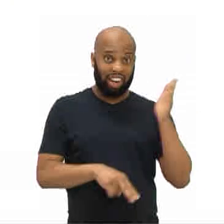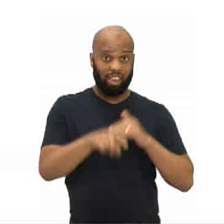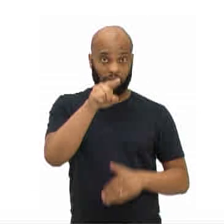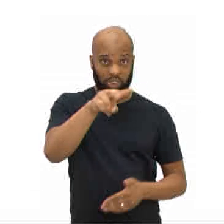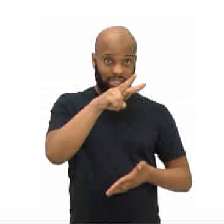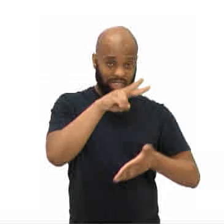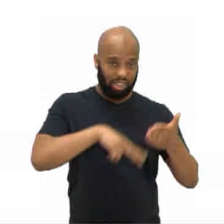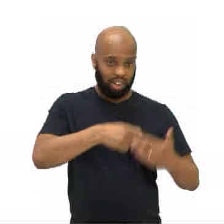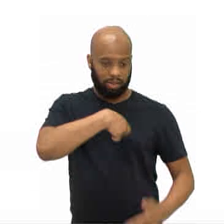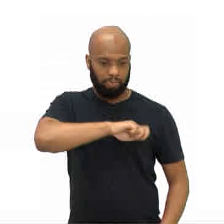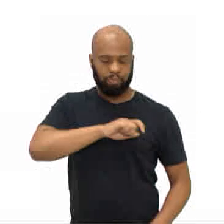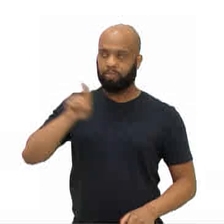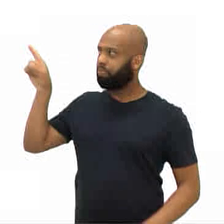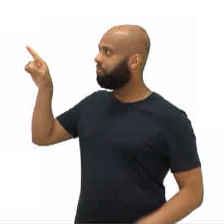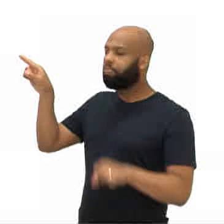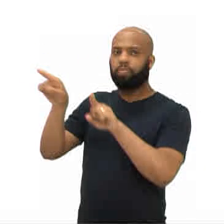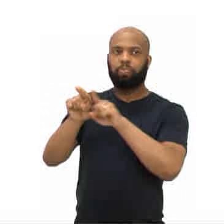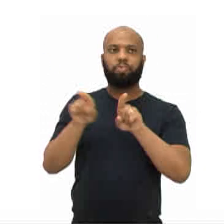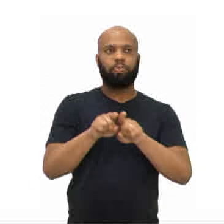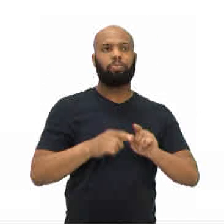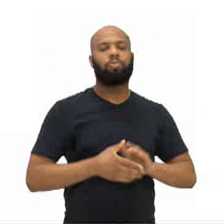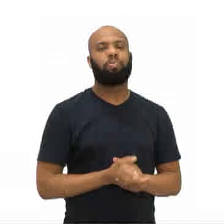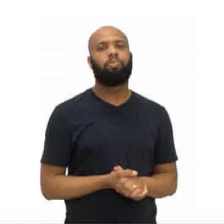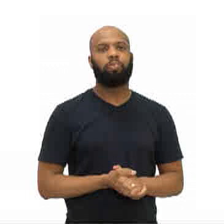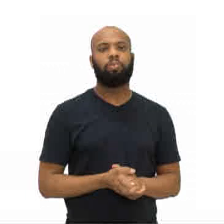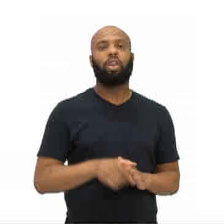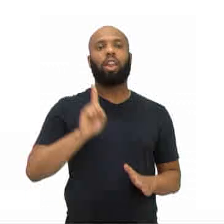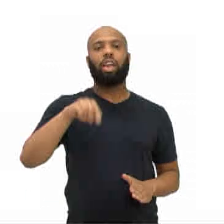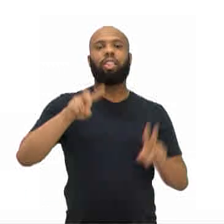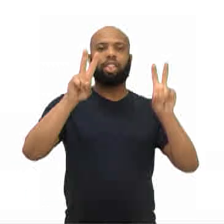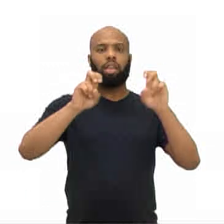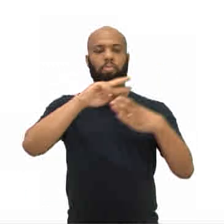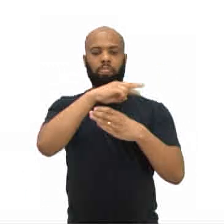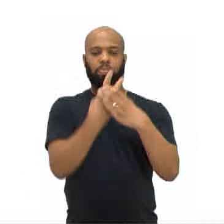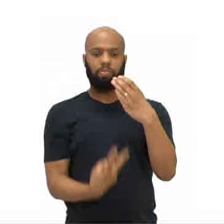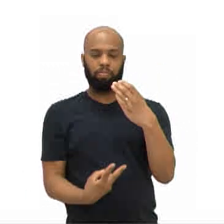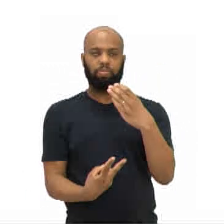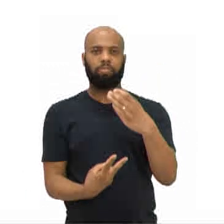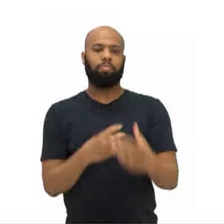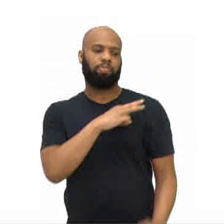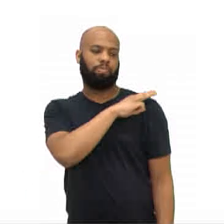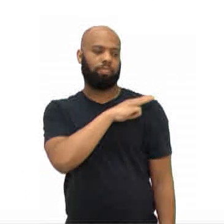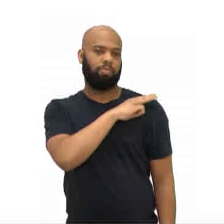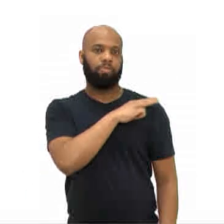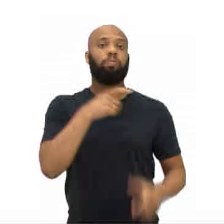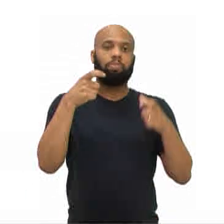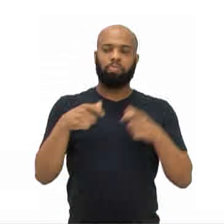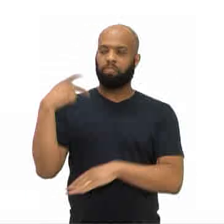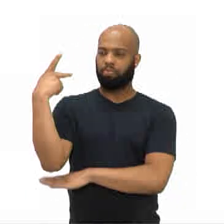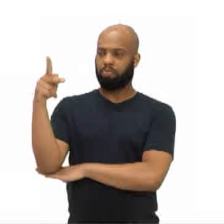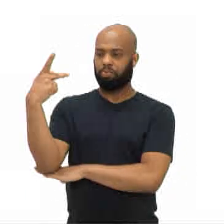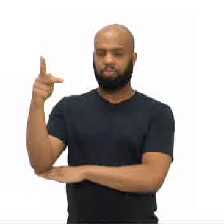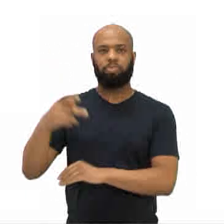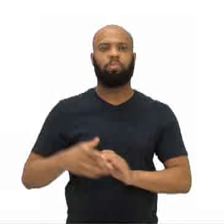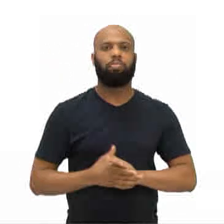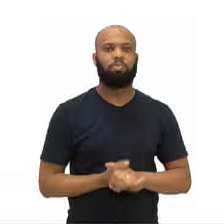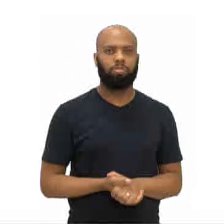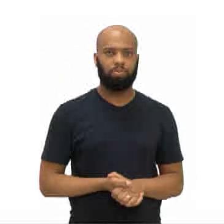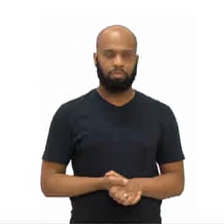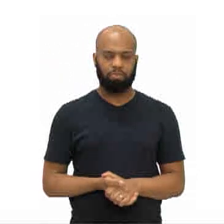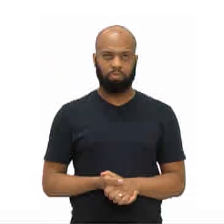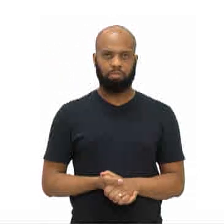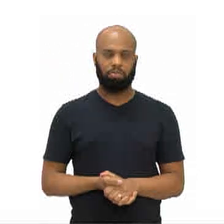leitura. Bilinguismo na educação média, vai falar do bilinguismo no ensino médio do Paraguai. Aún sin